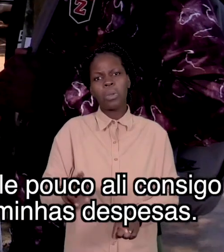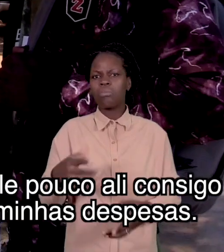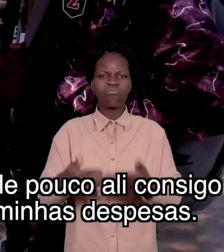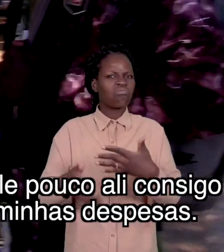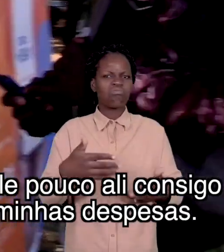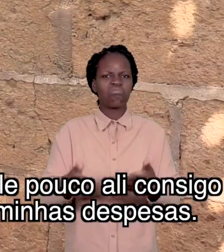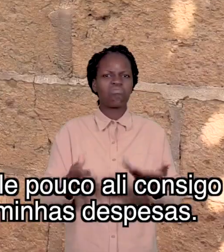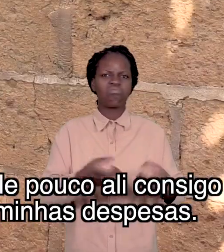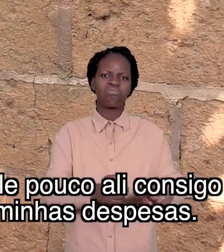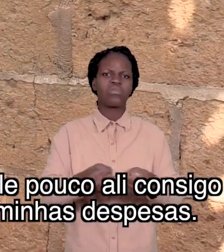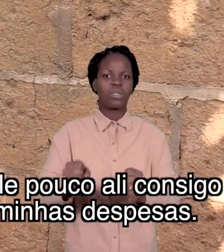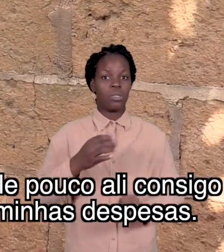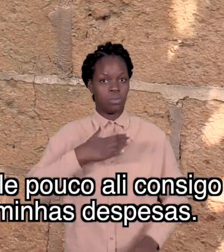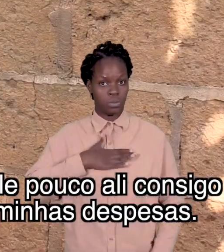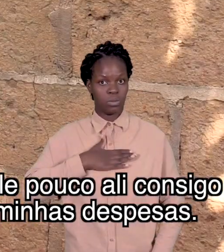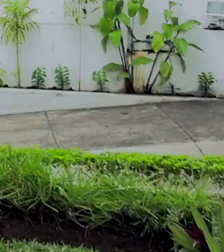custear as minhas despesas.